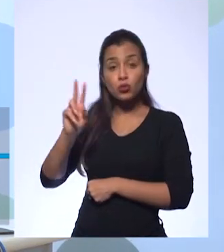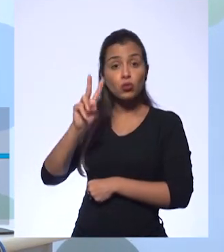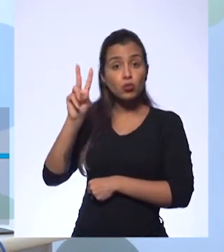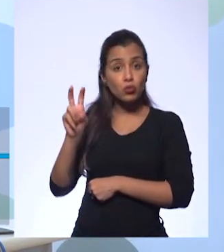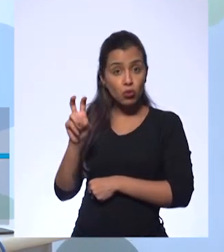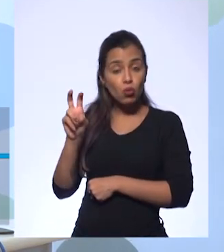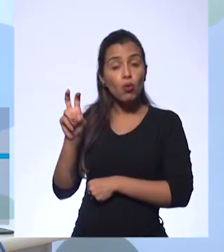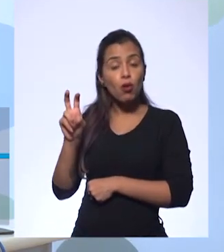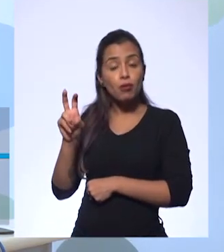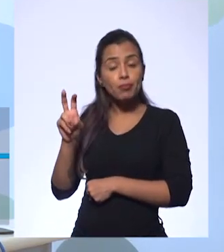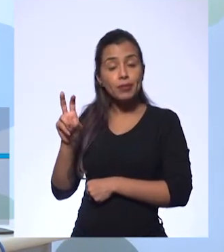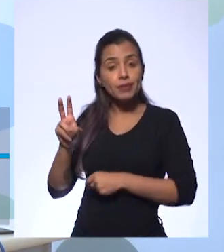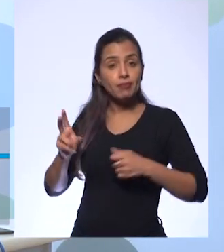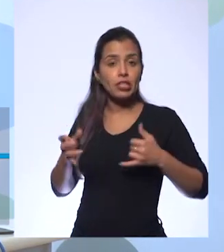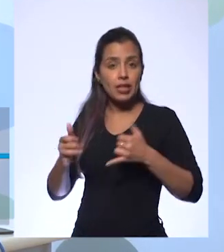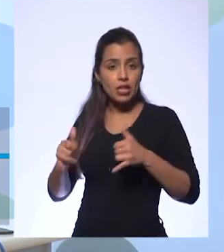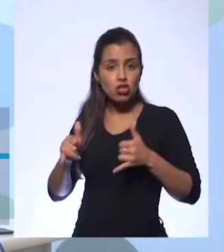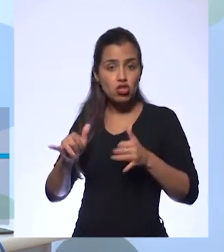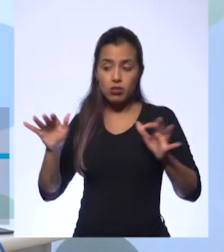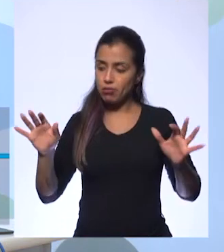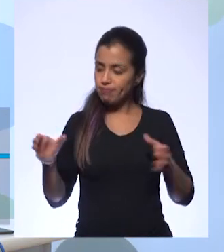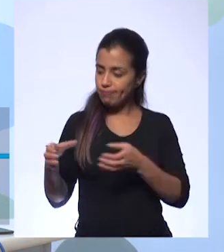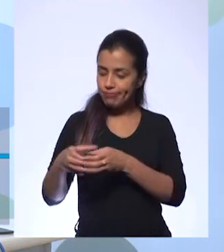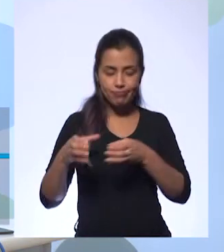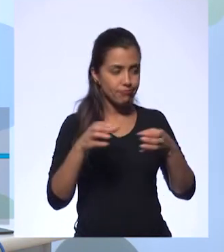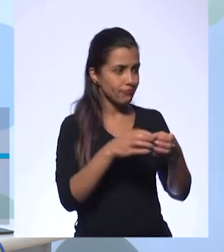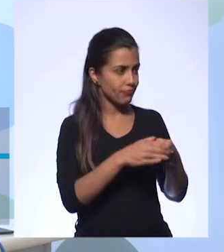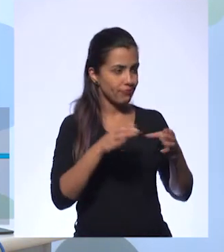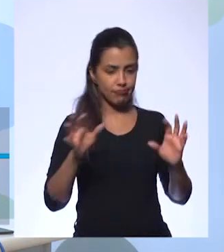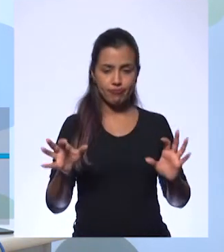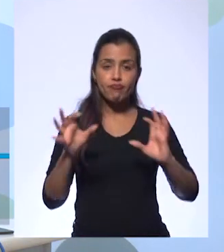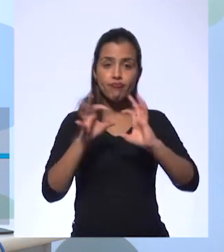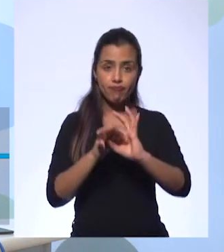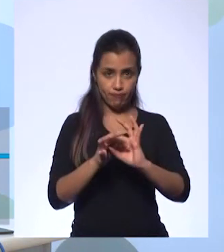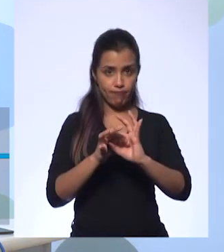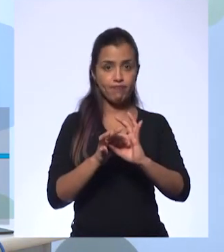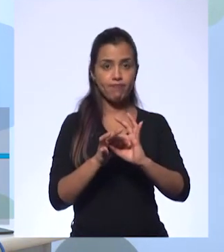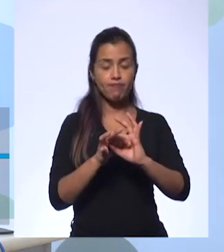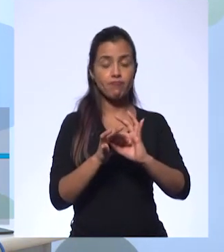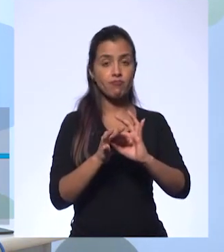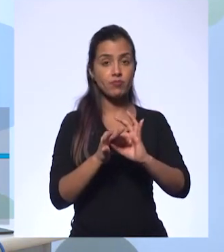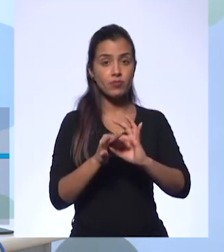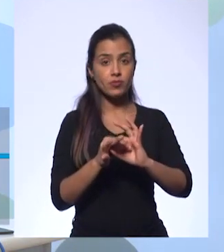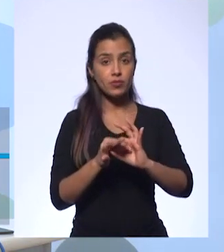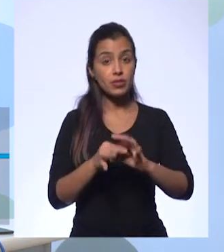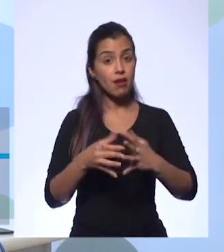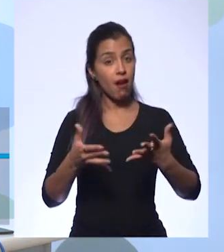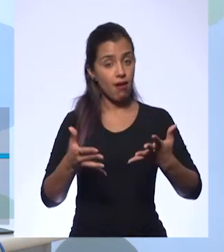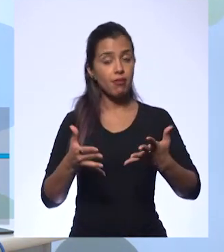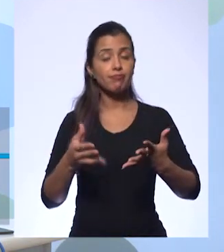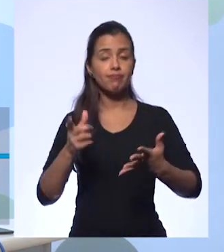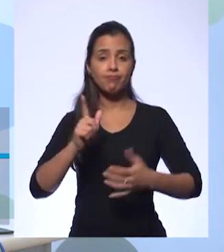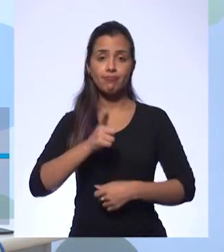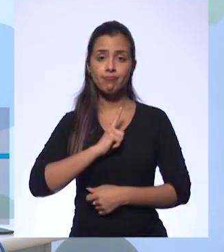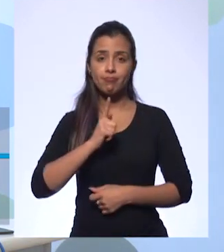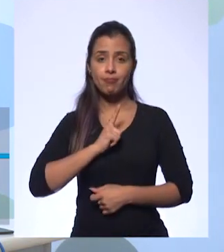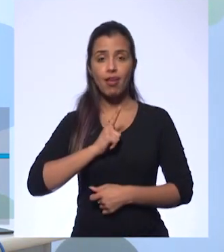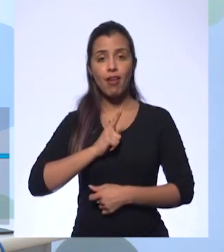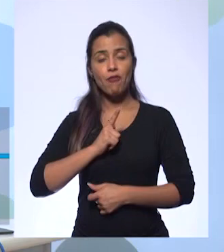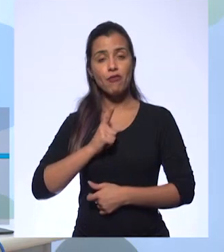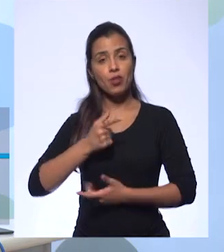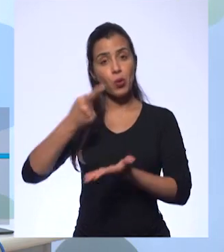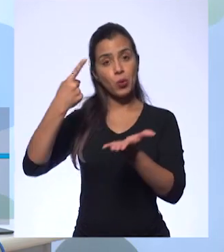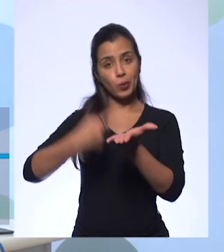aí da fonte de energia. Então, retratando desses dois lados, aí eles acabam se unindo e aí formando aí